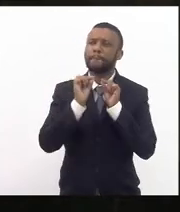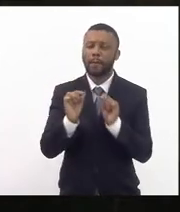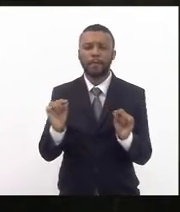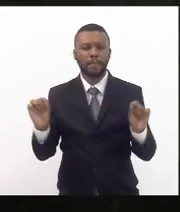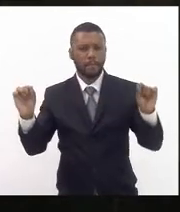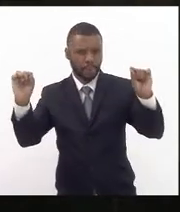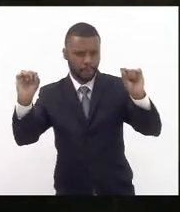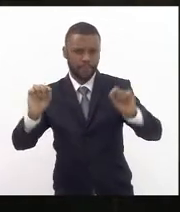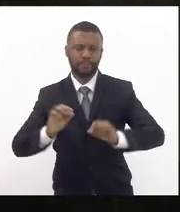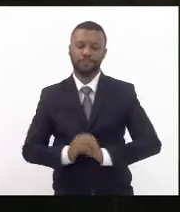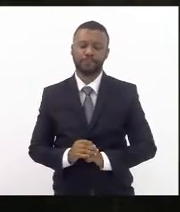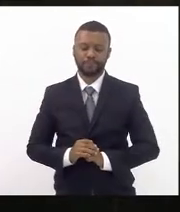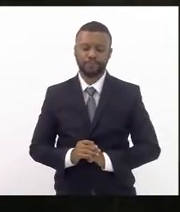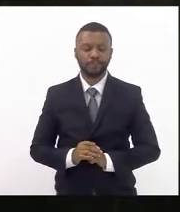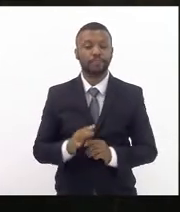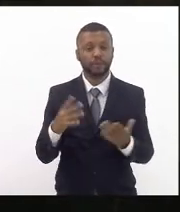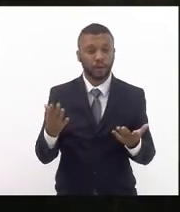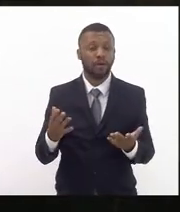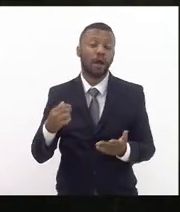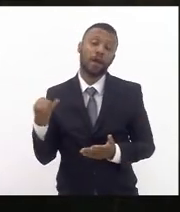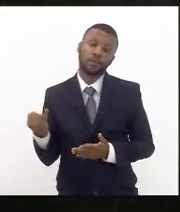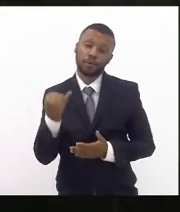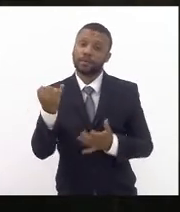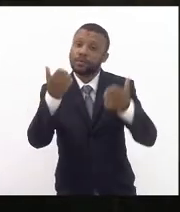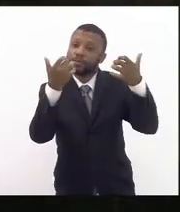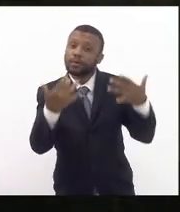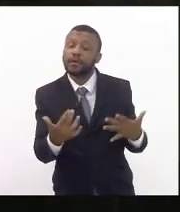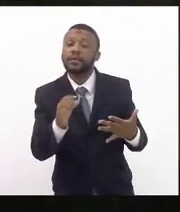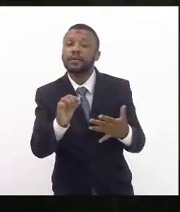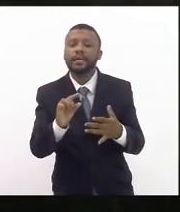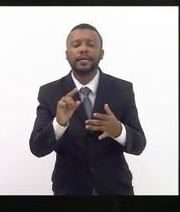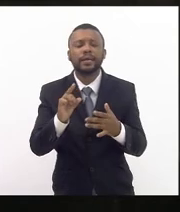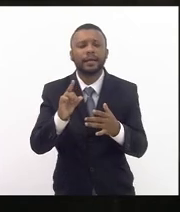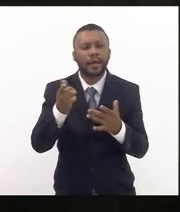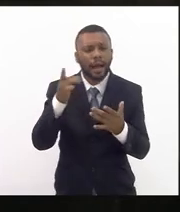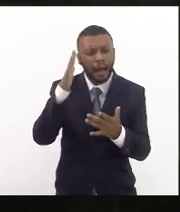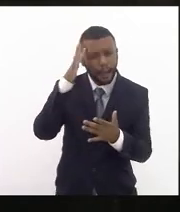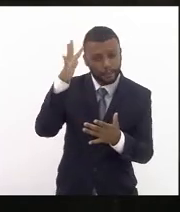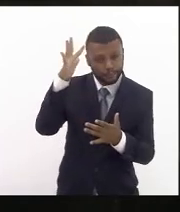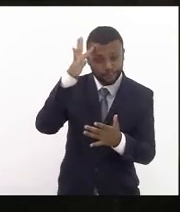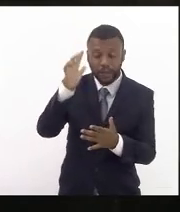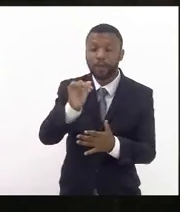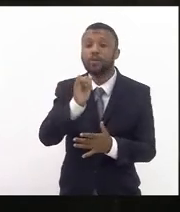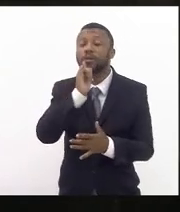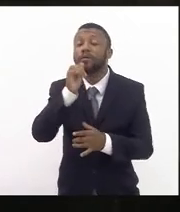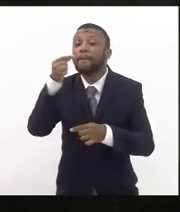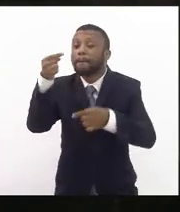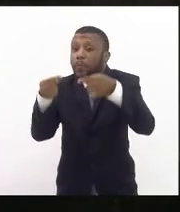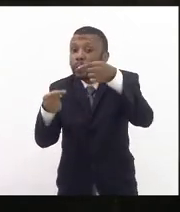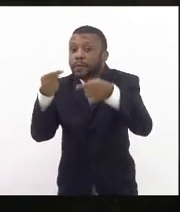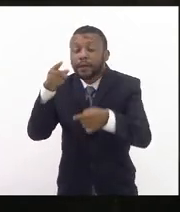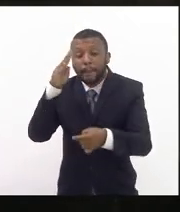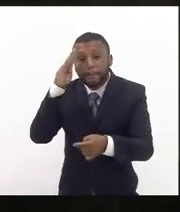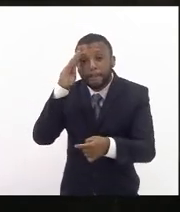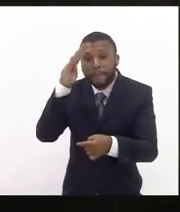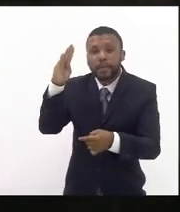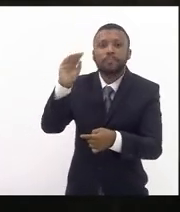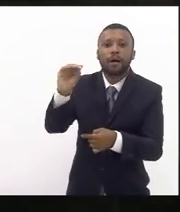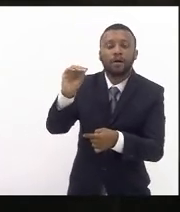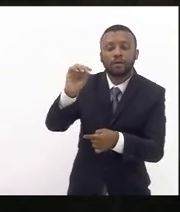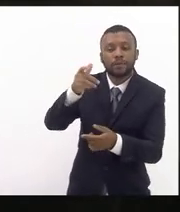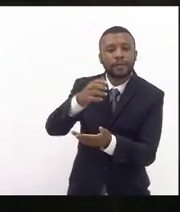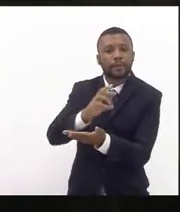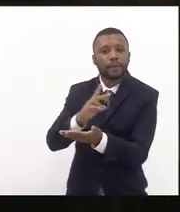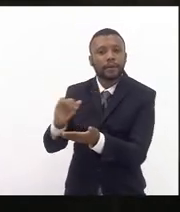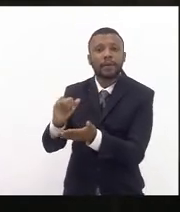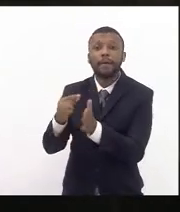dizer que a hipótese política central desta CPI demonstra que o governo